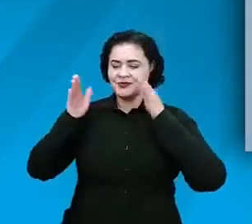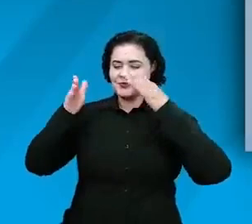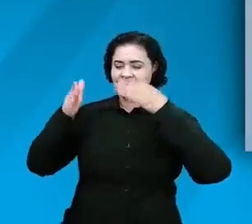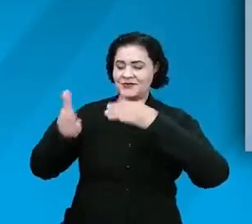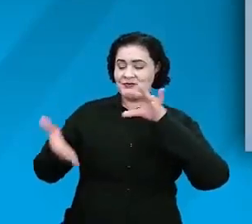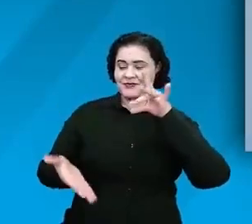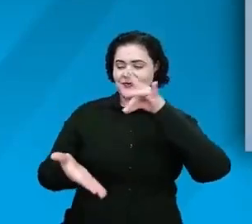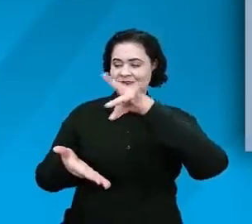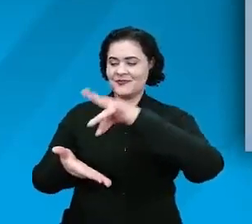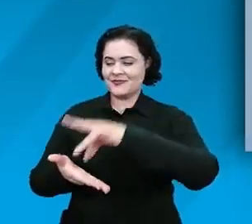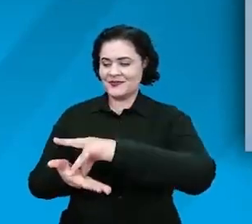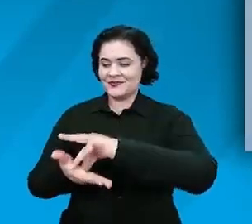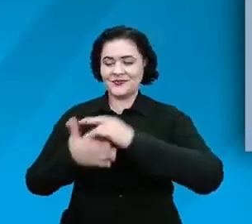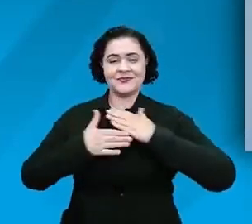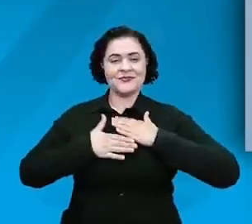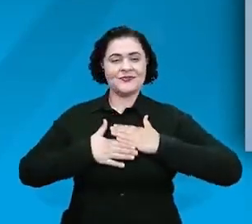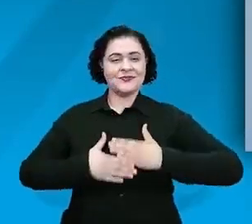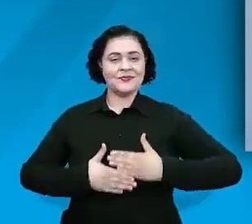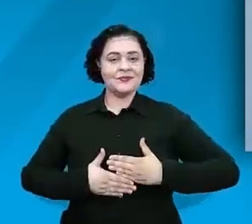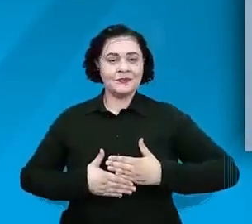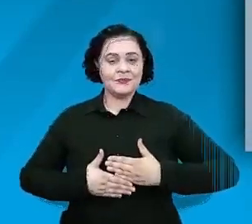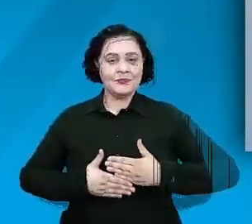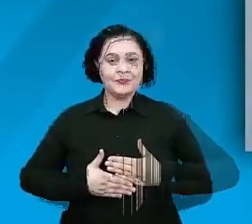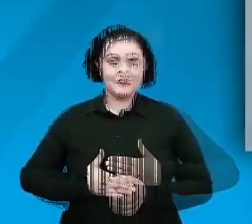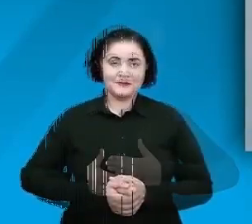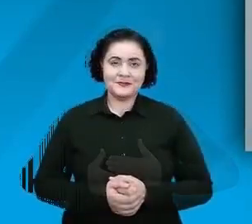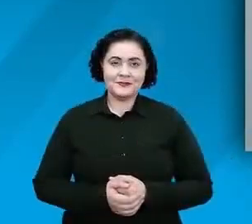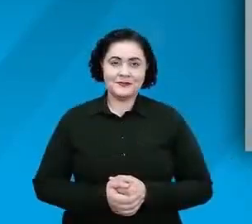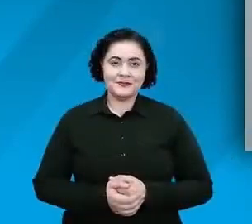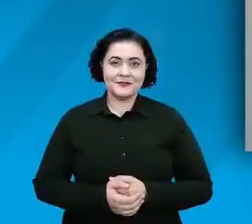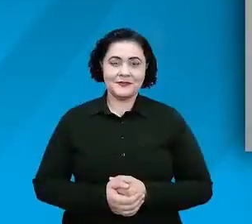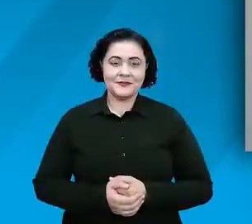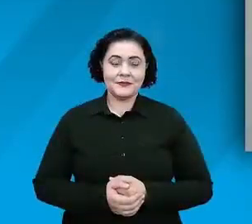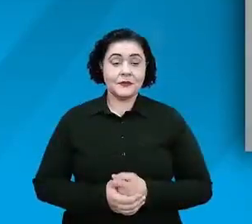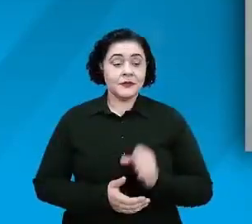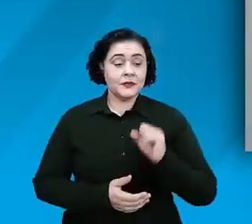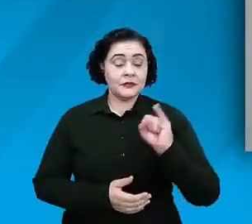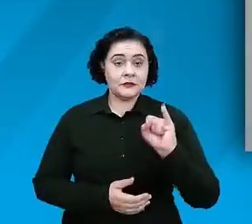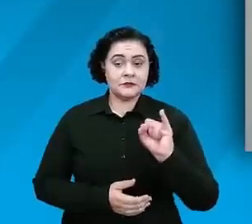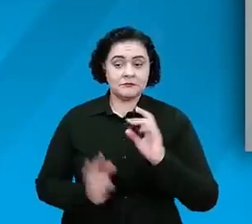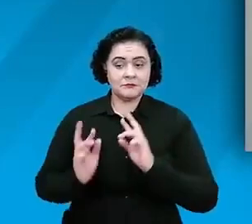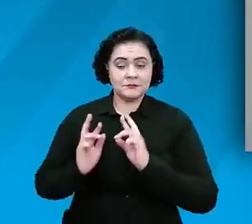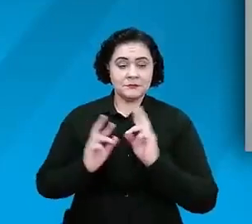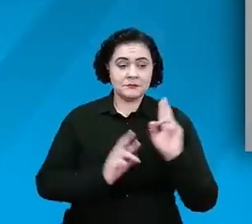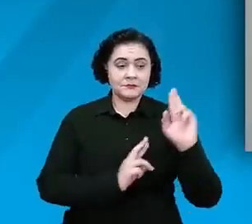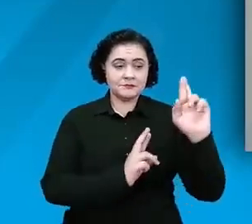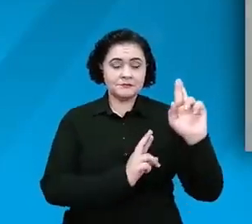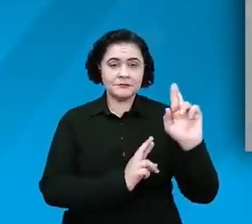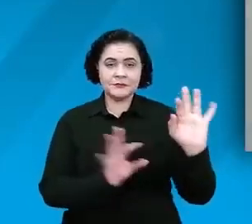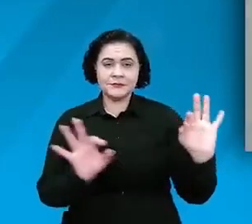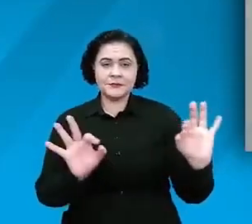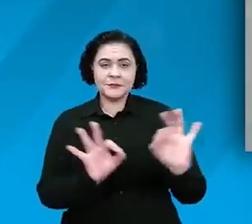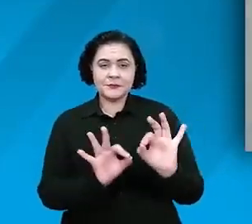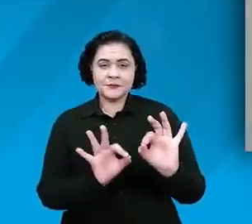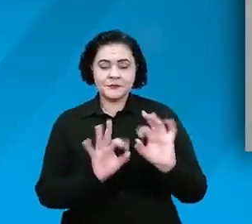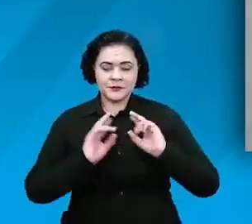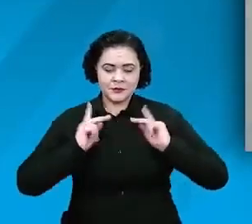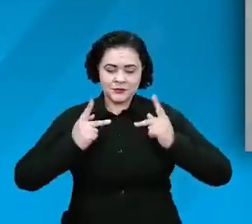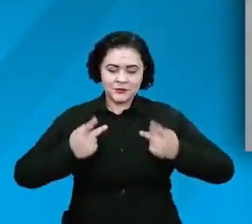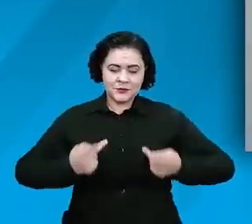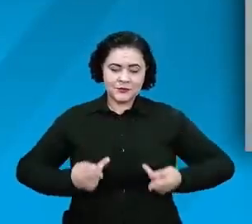apenas às realidades do corpo físico. Sem esperança, o